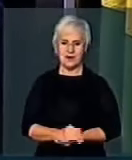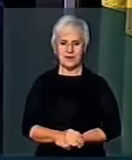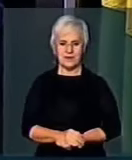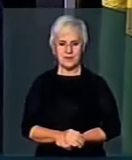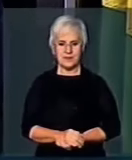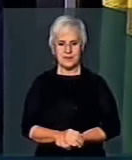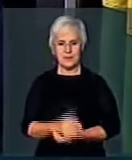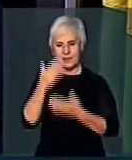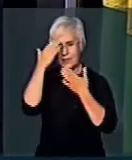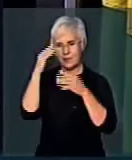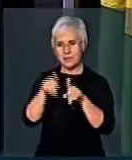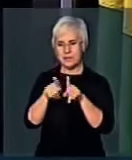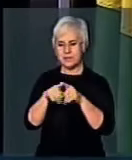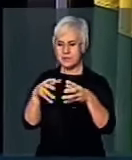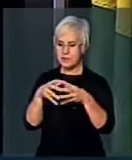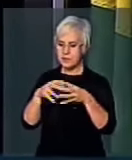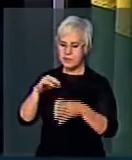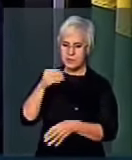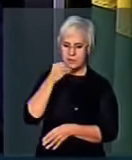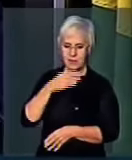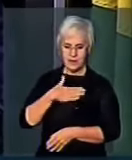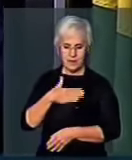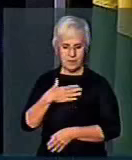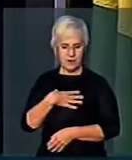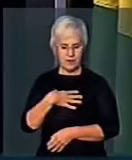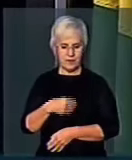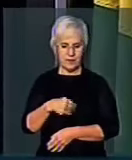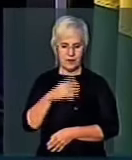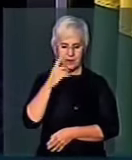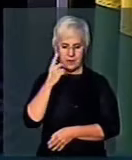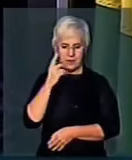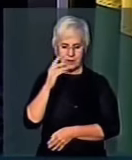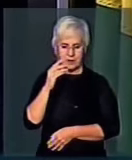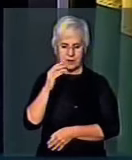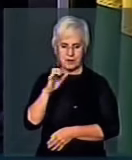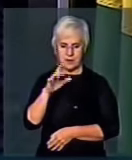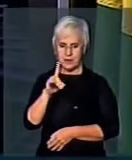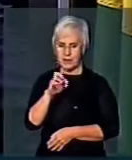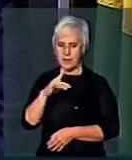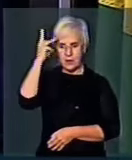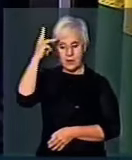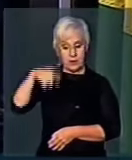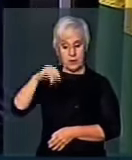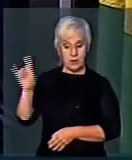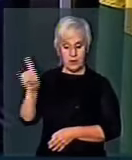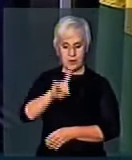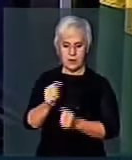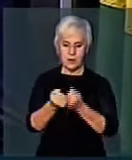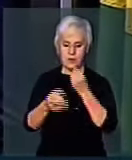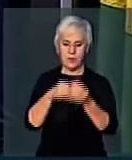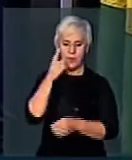tribuna. E agradecer também a oportunidade que deu ao meu filho, o policial federal Eduardo Bolsonaro, eleito por São Paulo para